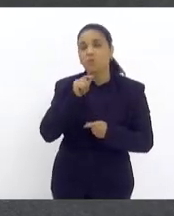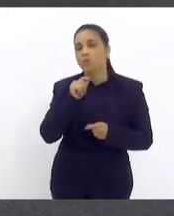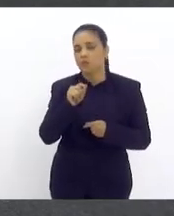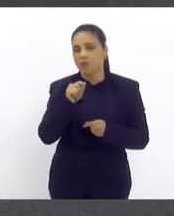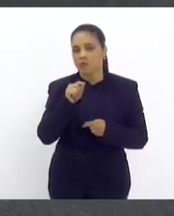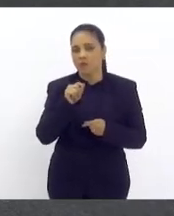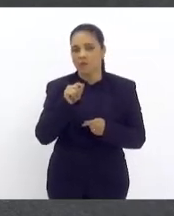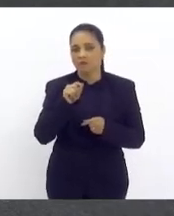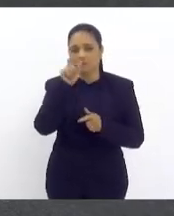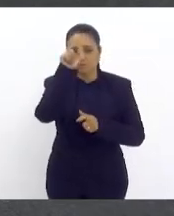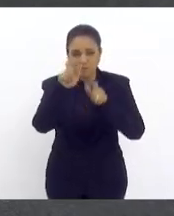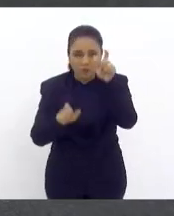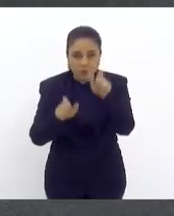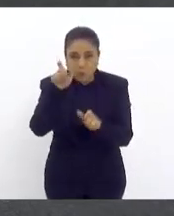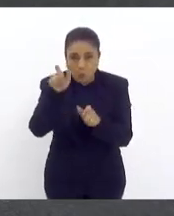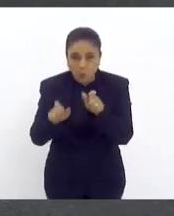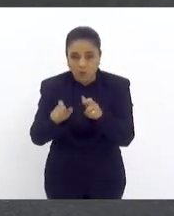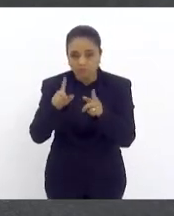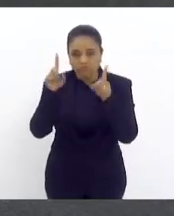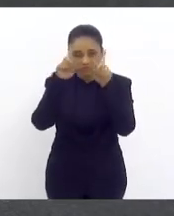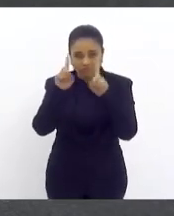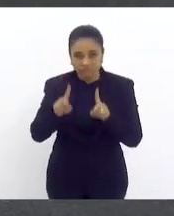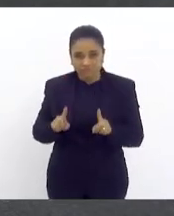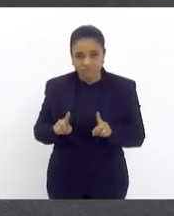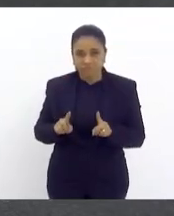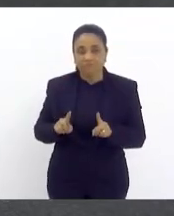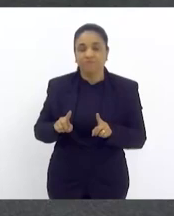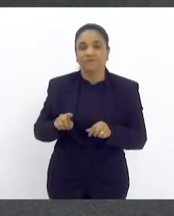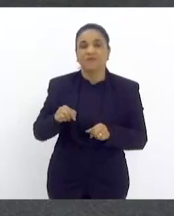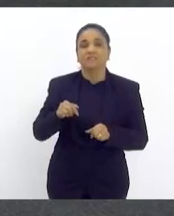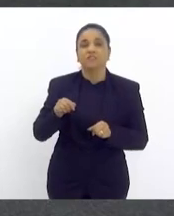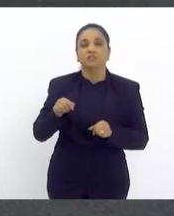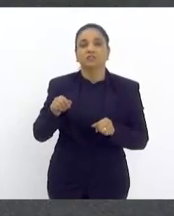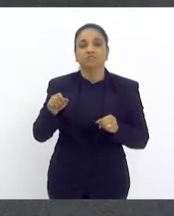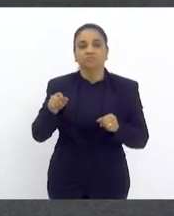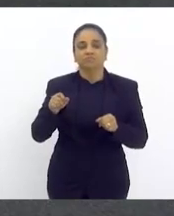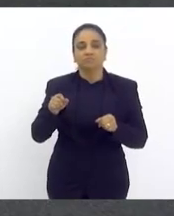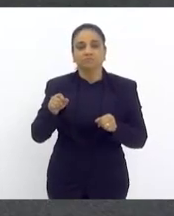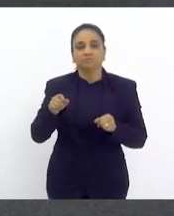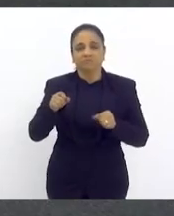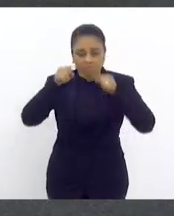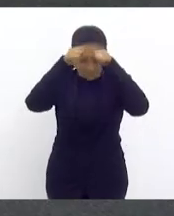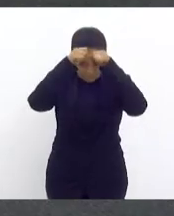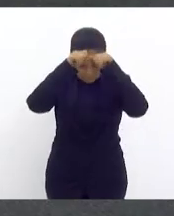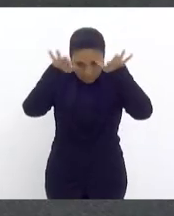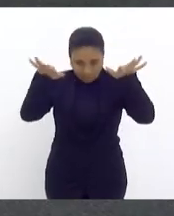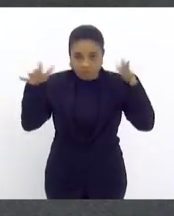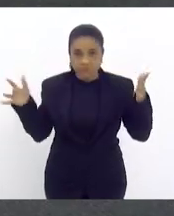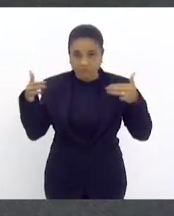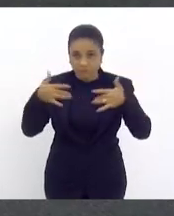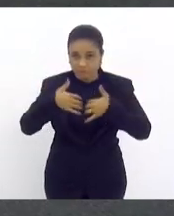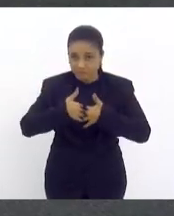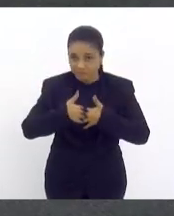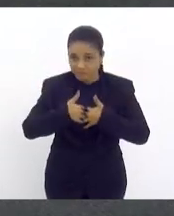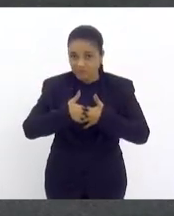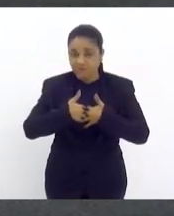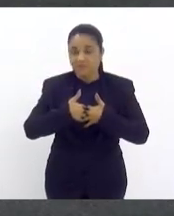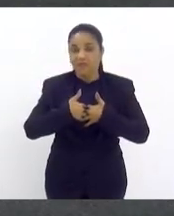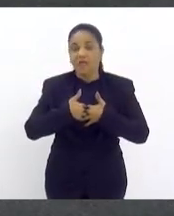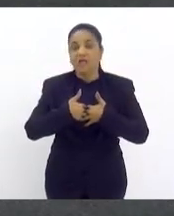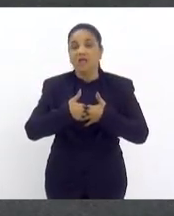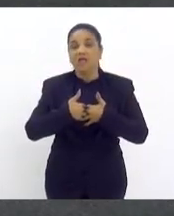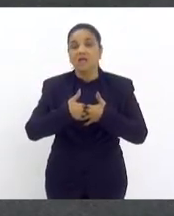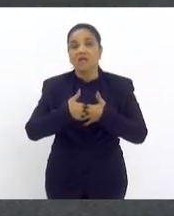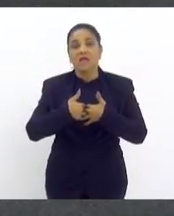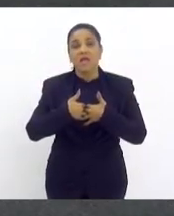das pessoas portadoras do transtorno do transtorno do espectro autista e naquele